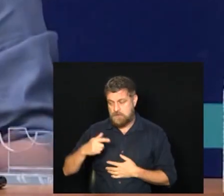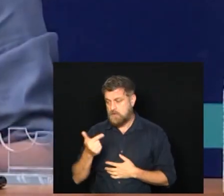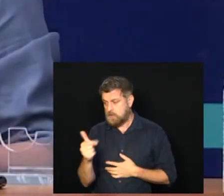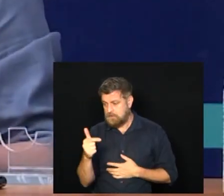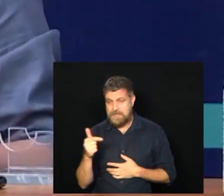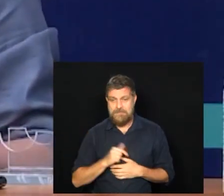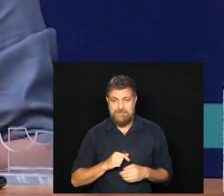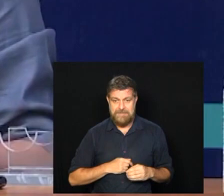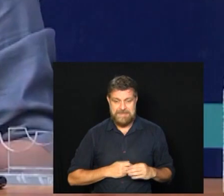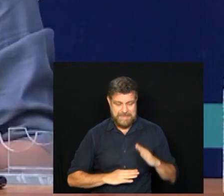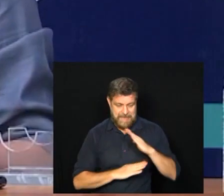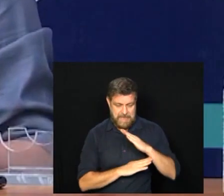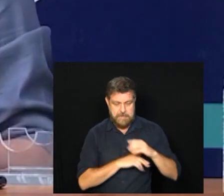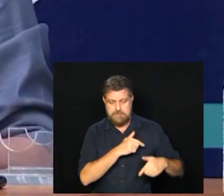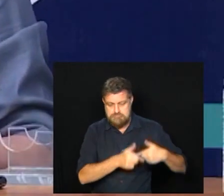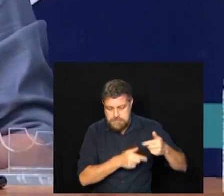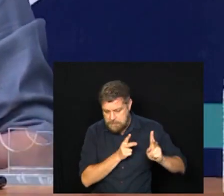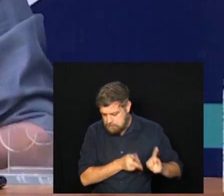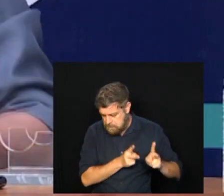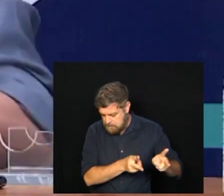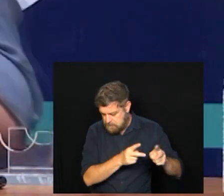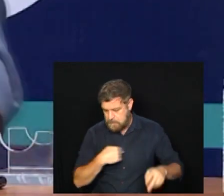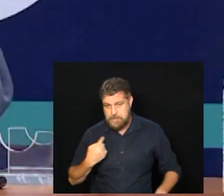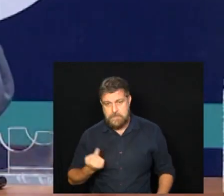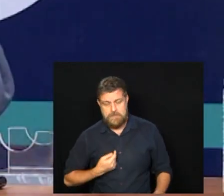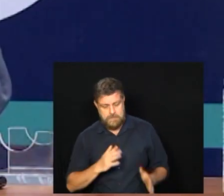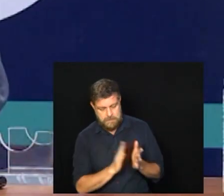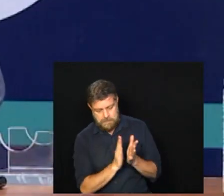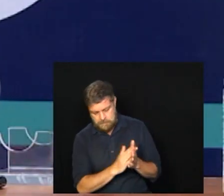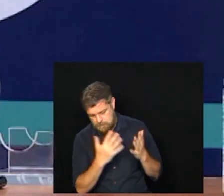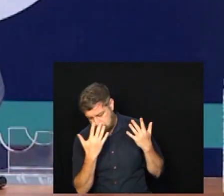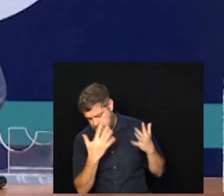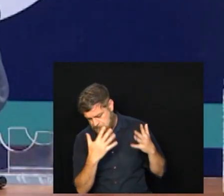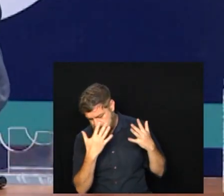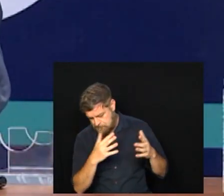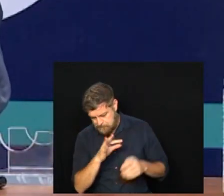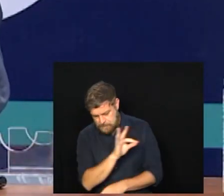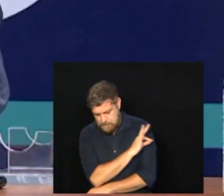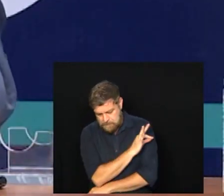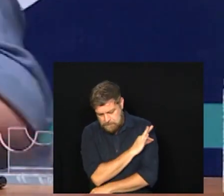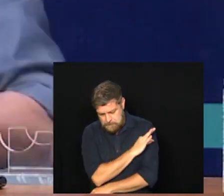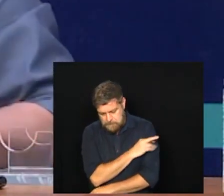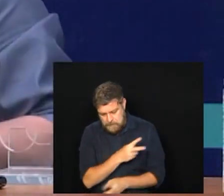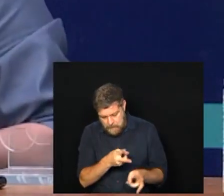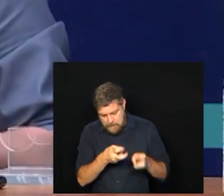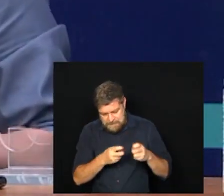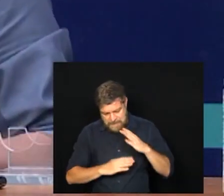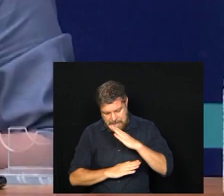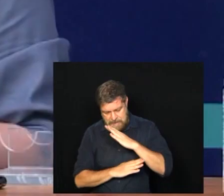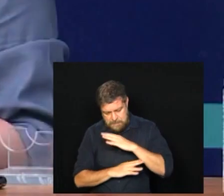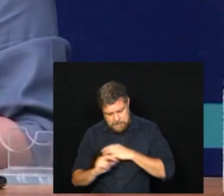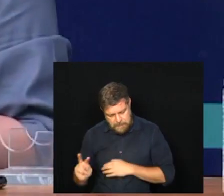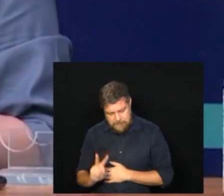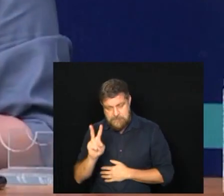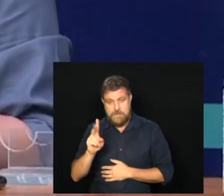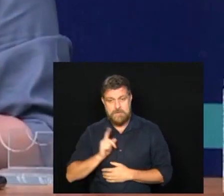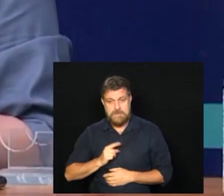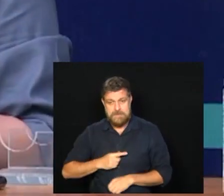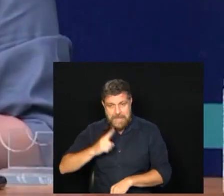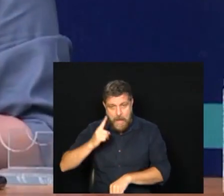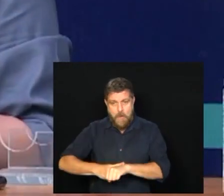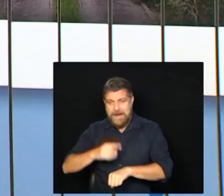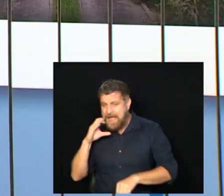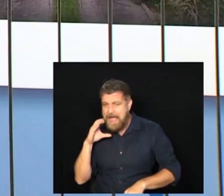continua trabalhando. Então vai aqui o reconhecimento da Prefeitura de Campinas por essa sintonia no senso de urgência.